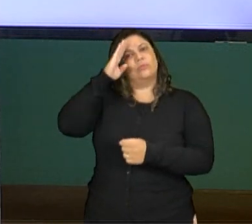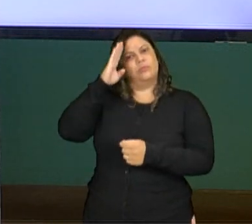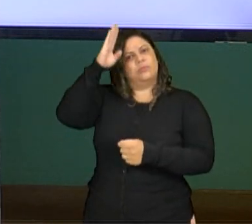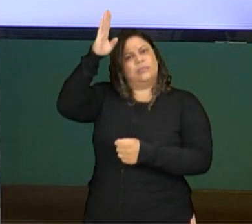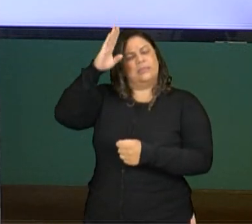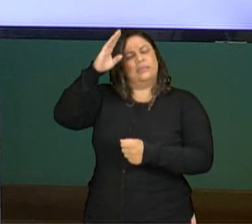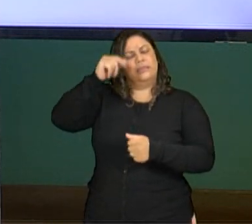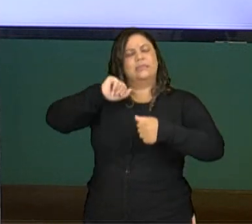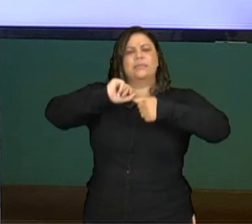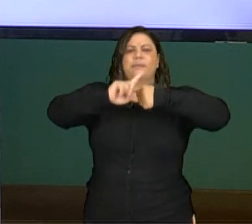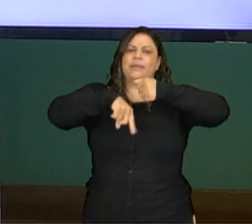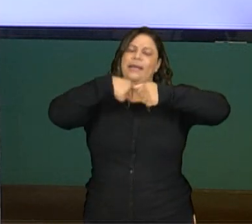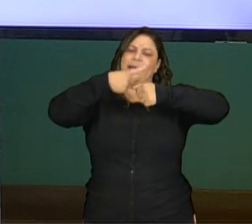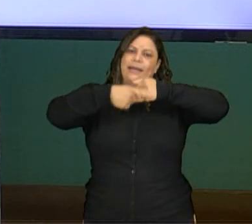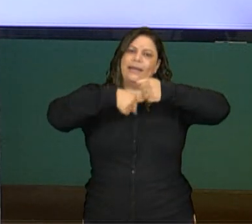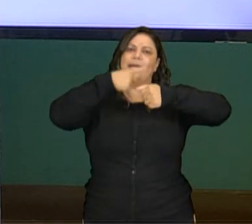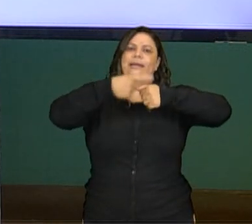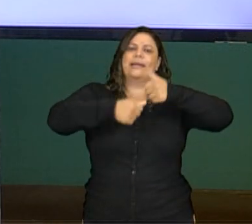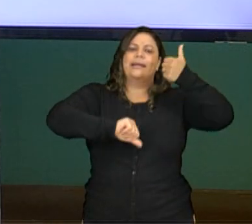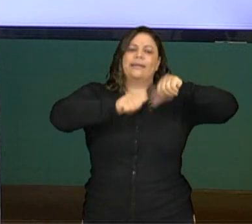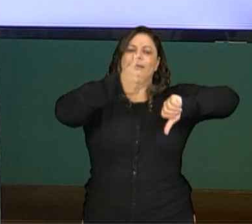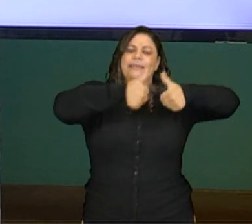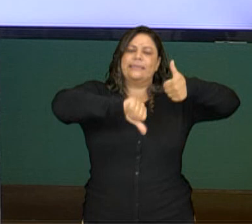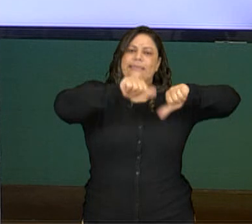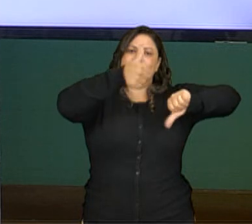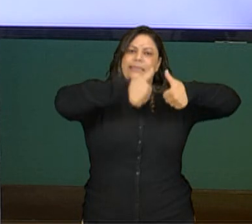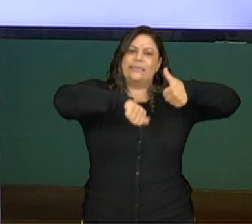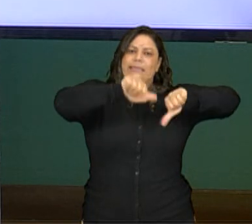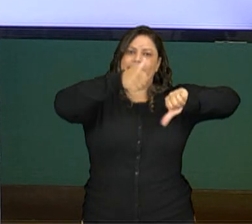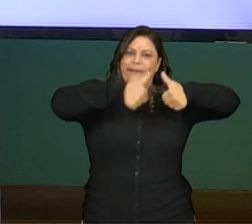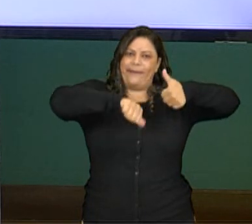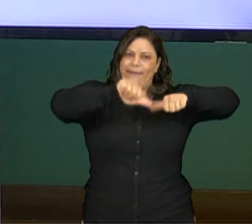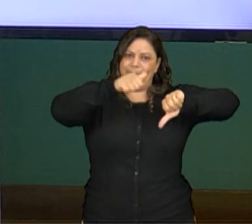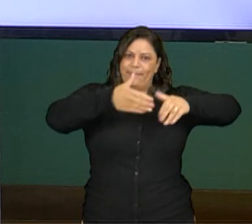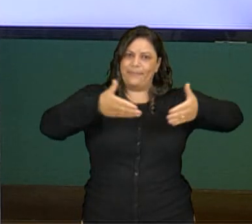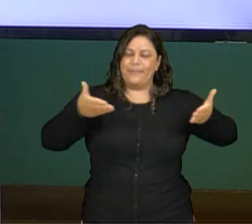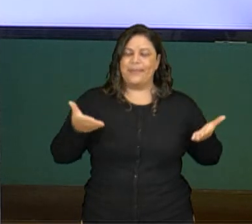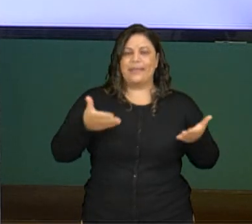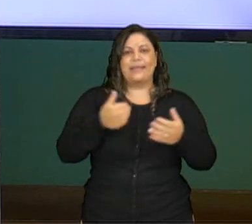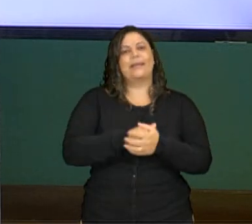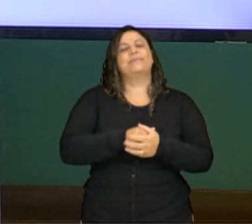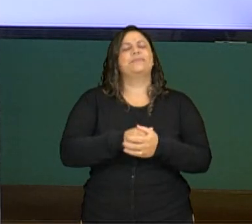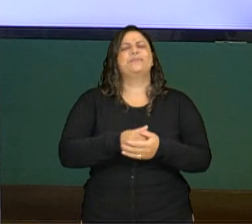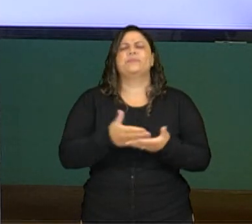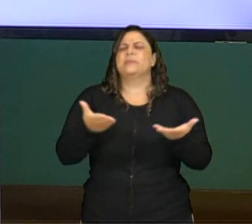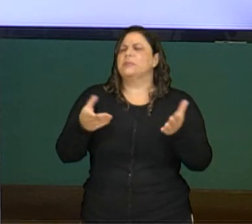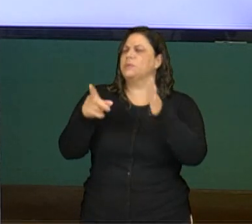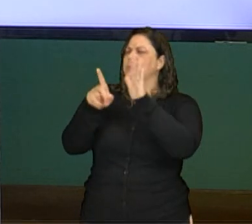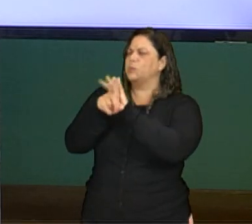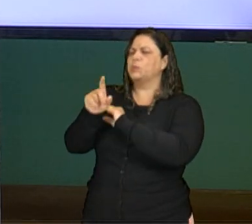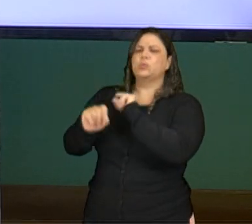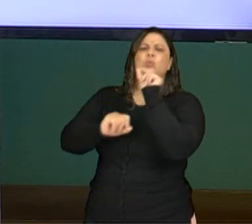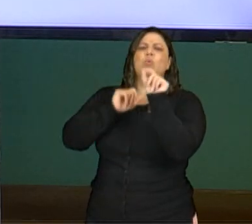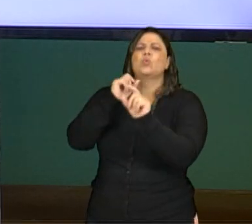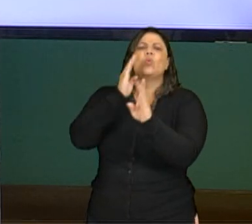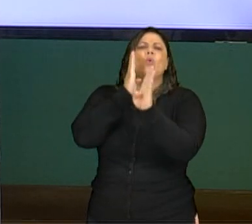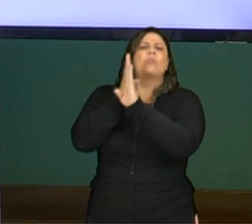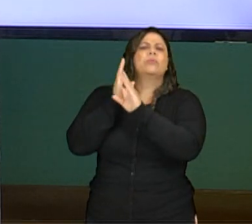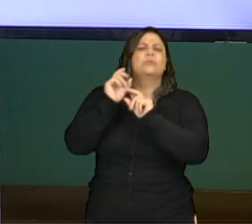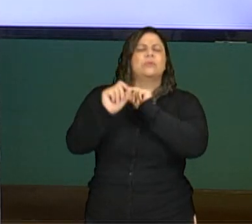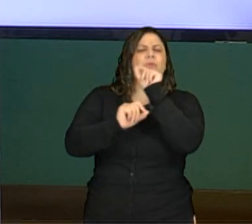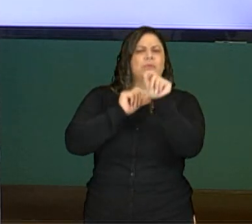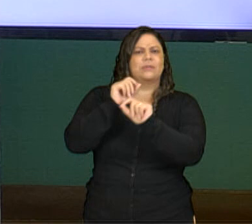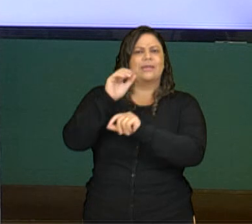que compõem a química orgânica. Professor, nós vamos encontrar átomos de enxofre na química